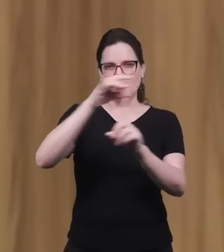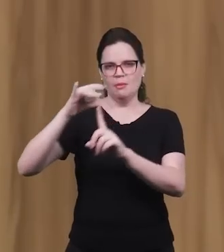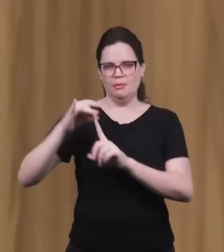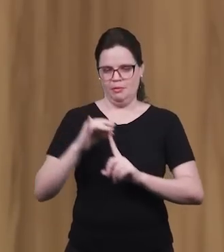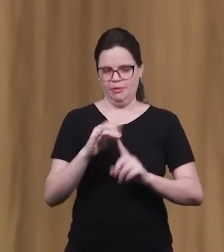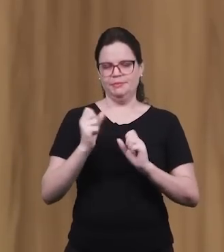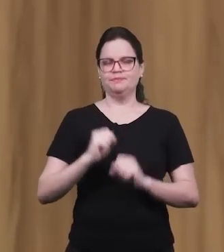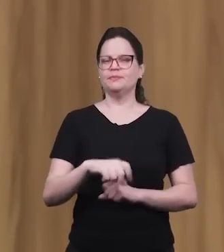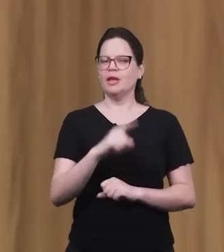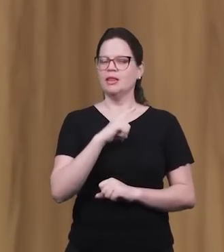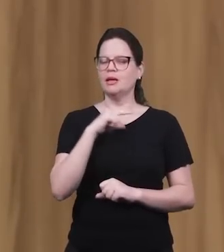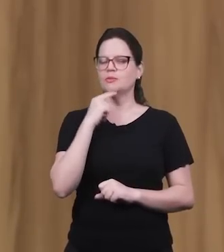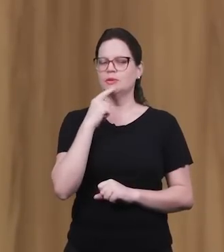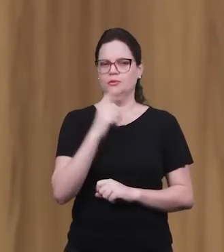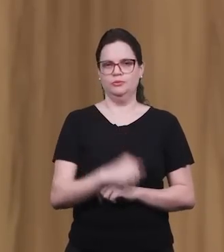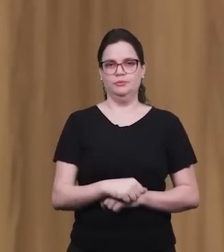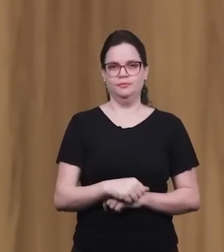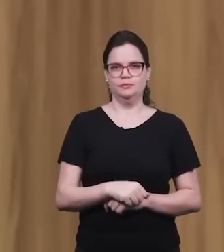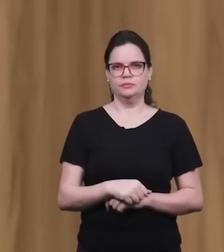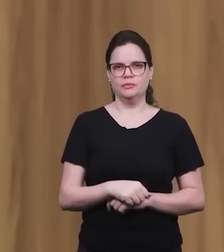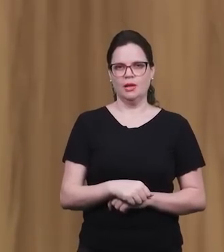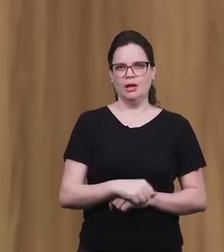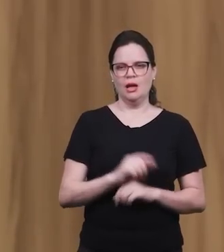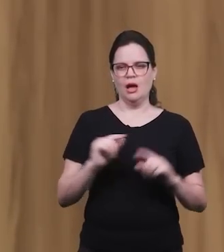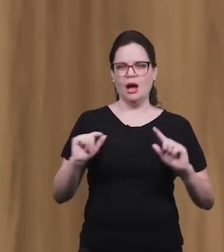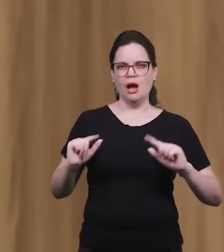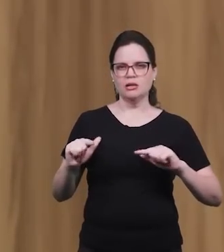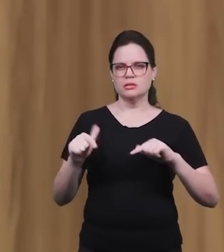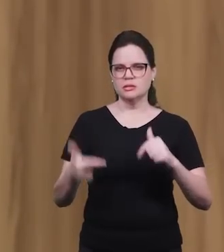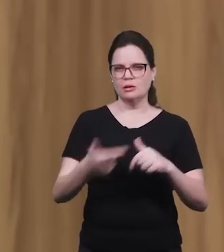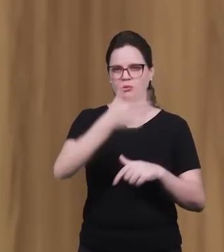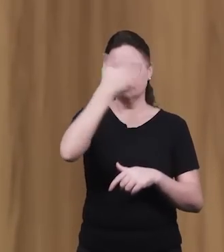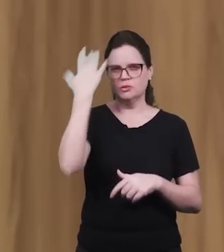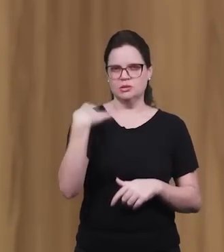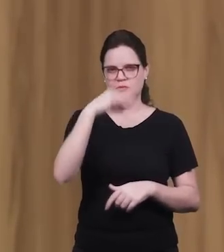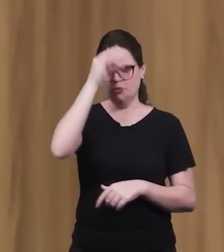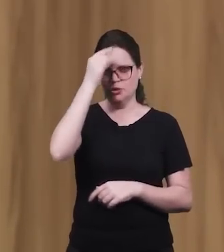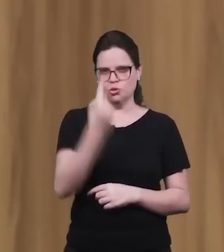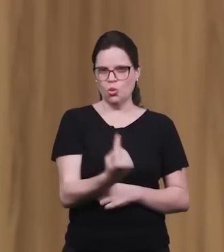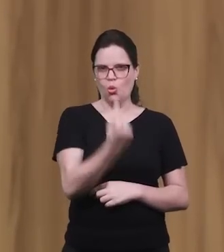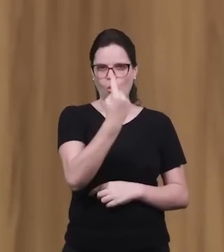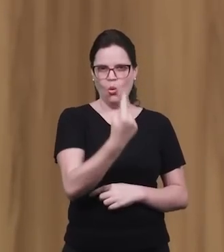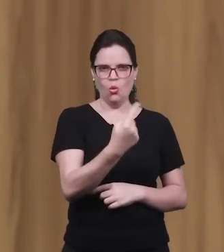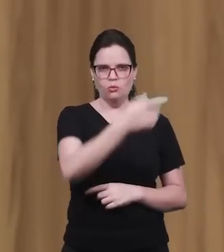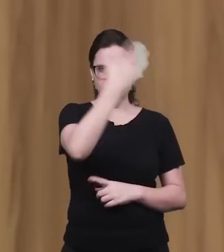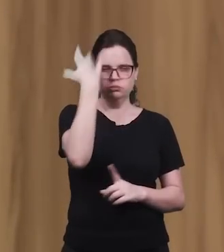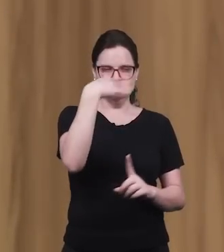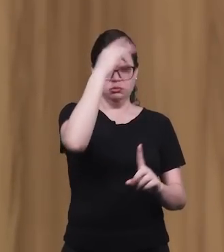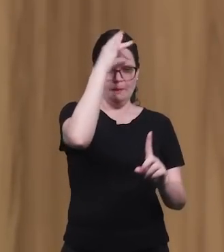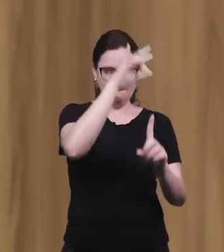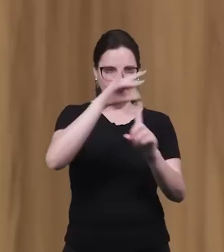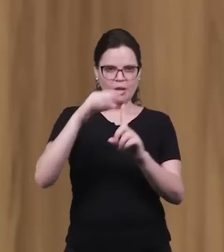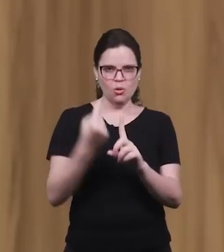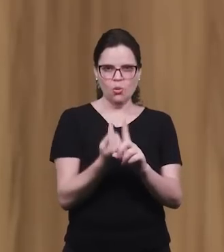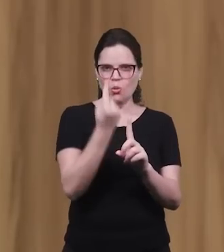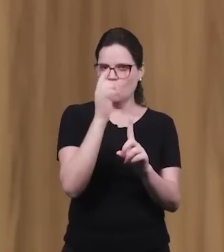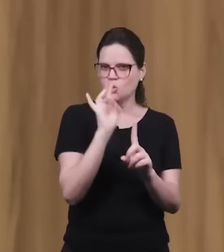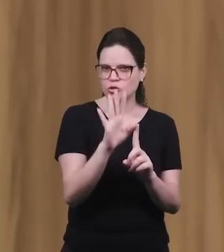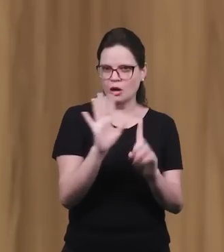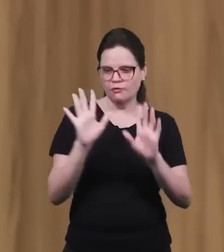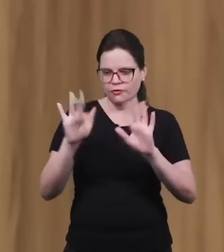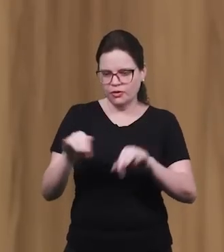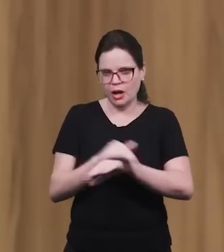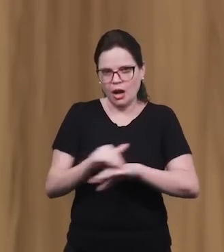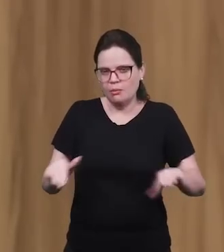naqueles dias, é a seguinte pergunta: cessou a operação do Espírito Santo? Acabaram-se os dons espirituais,